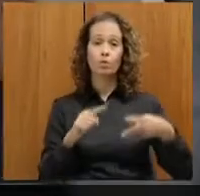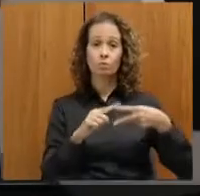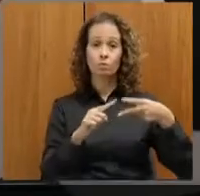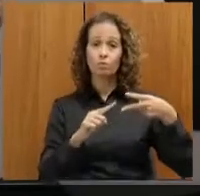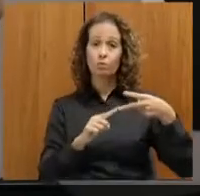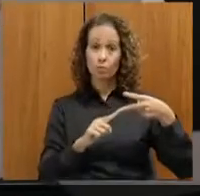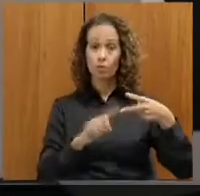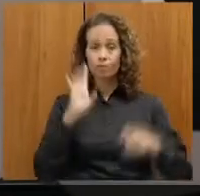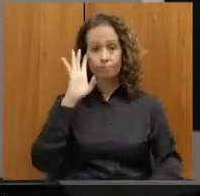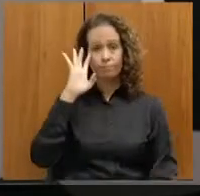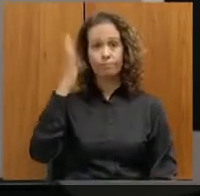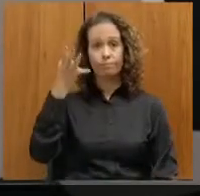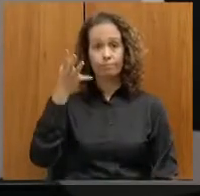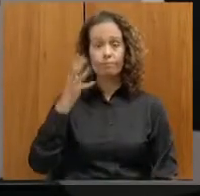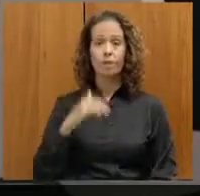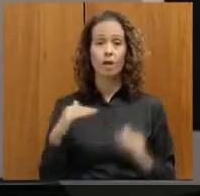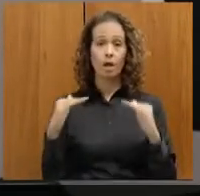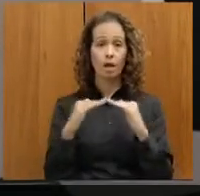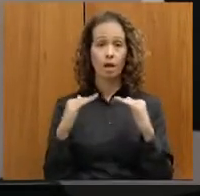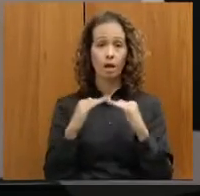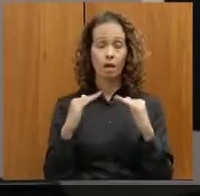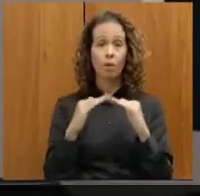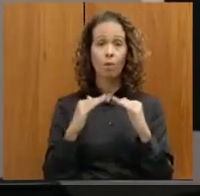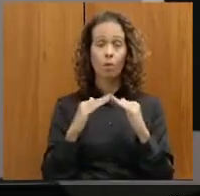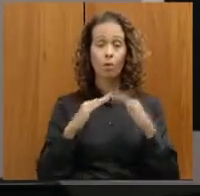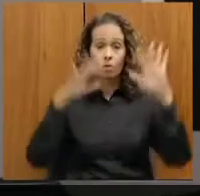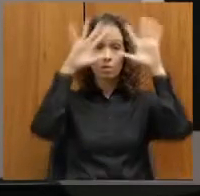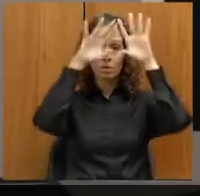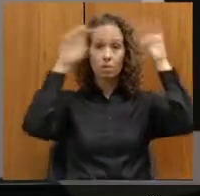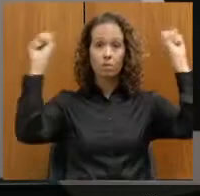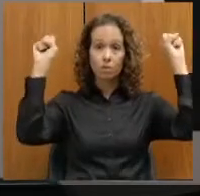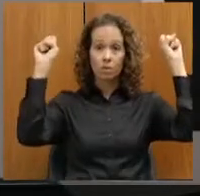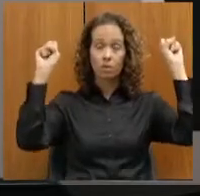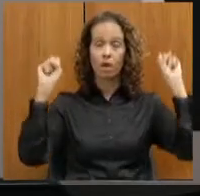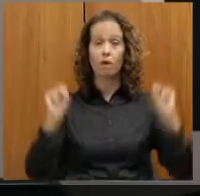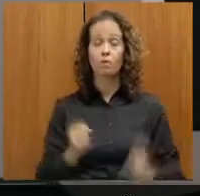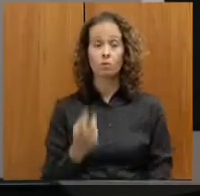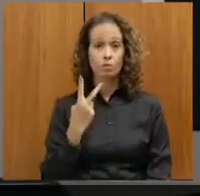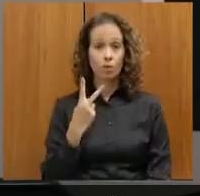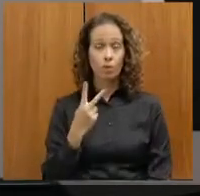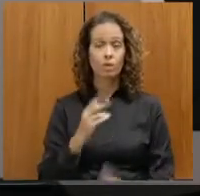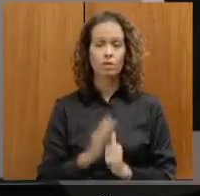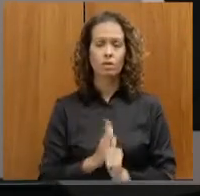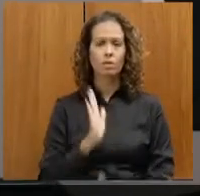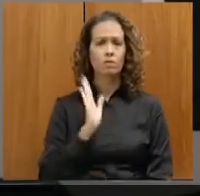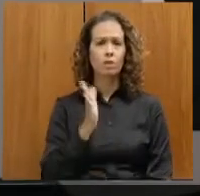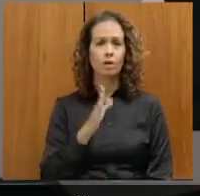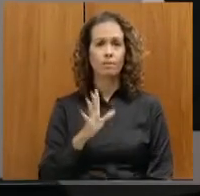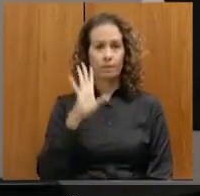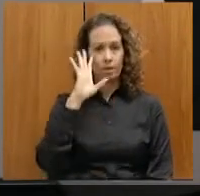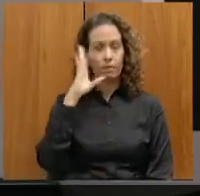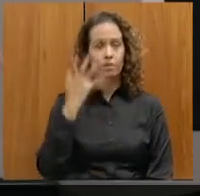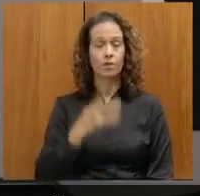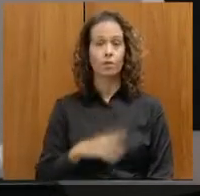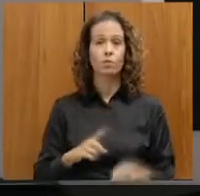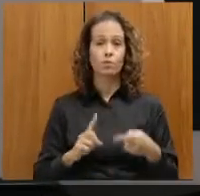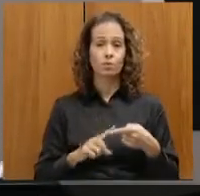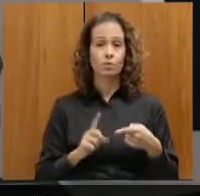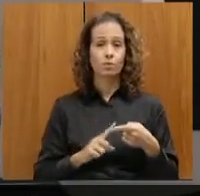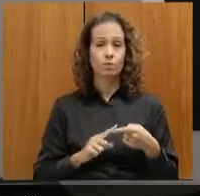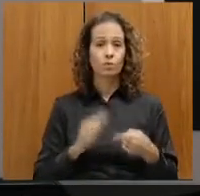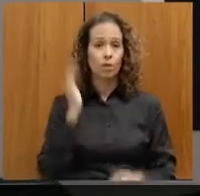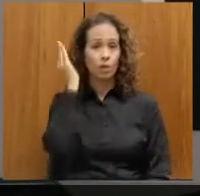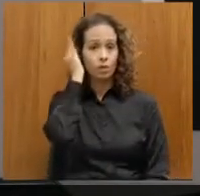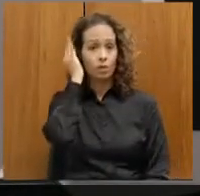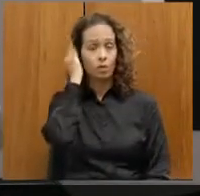duas decisões dois acordos Supremo Tribunal Federal que determinou agora um de Mato Grosso e o